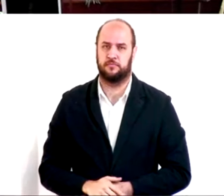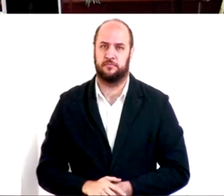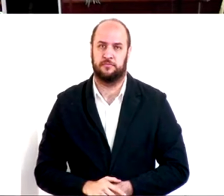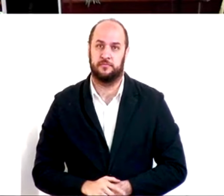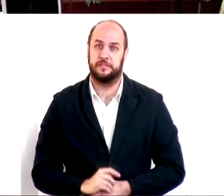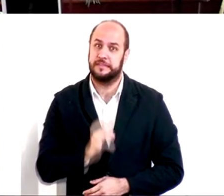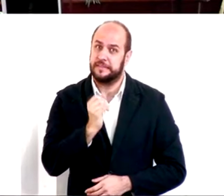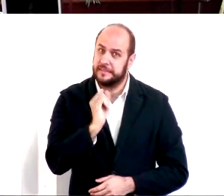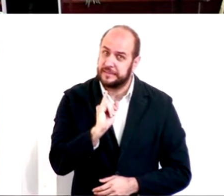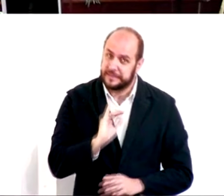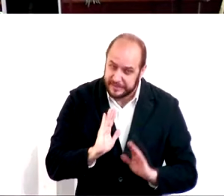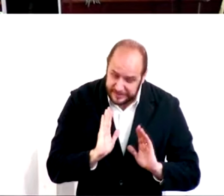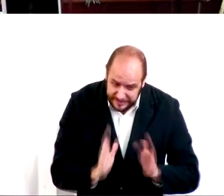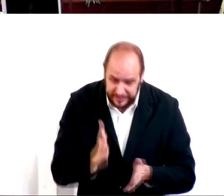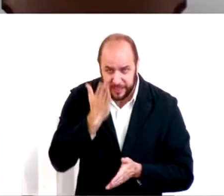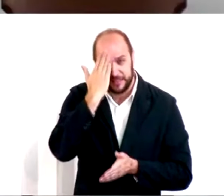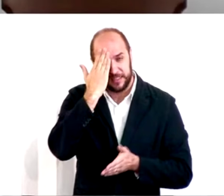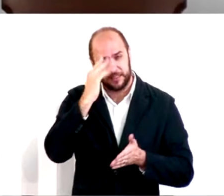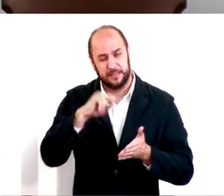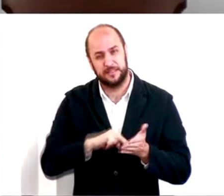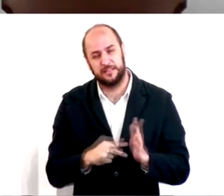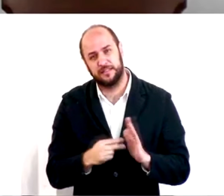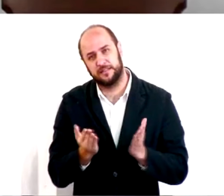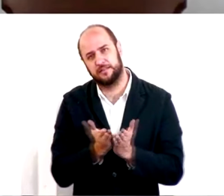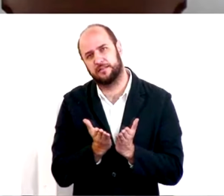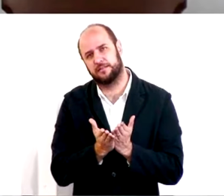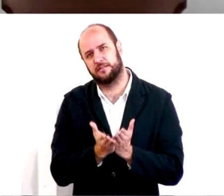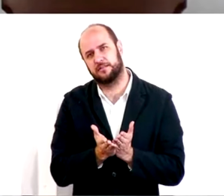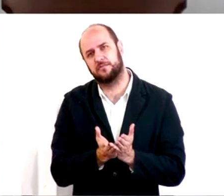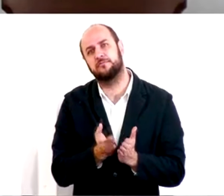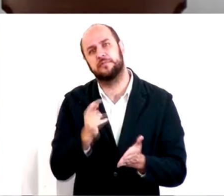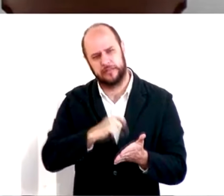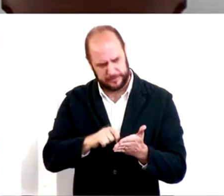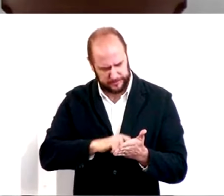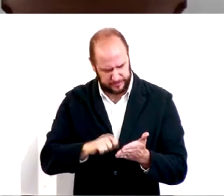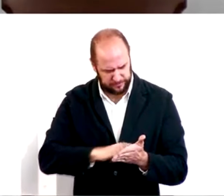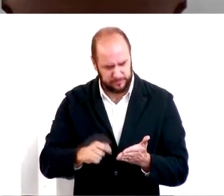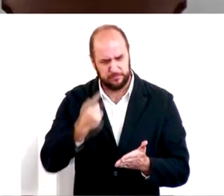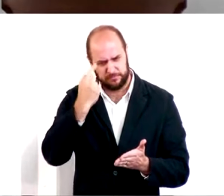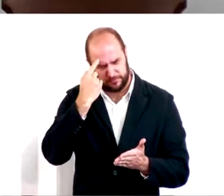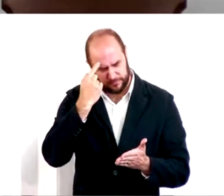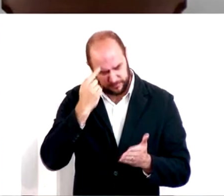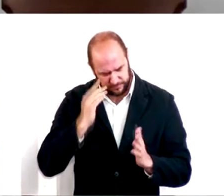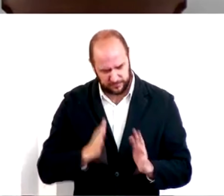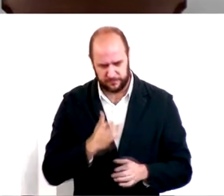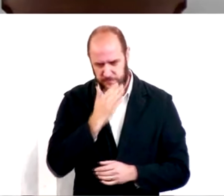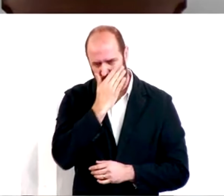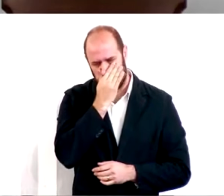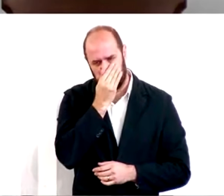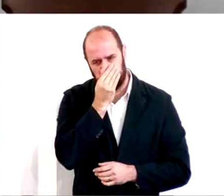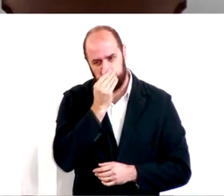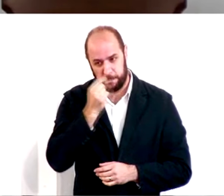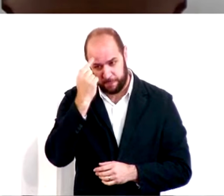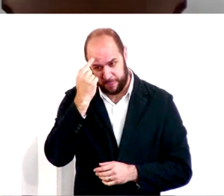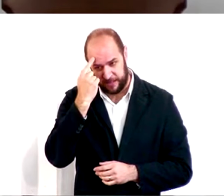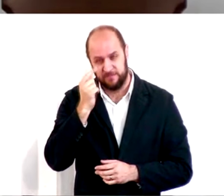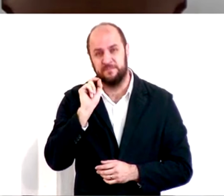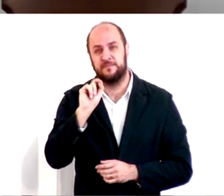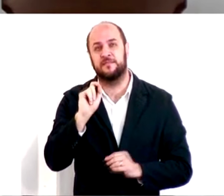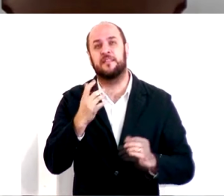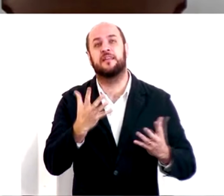já sabe o que é ser crente, escreva aí, pense sobre isso. Pense o que você quer ser